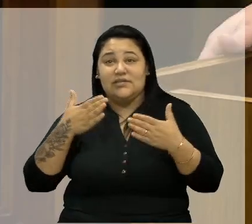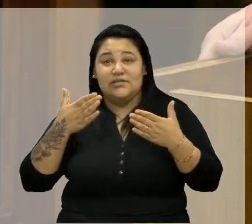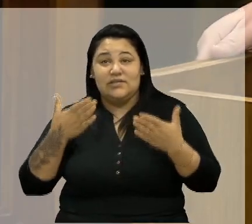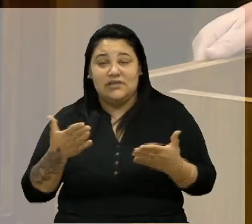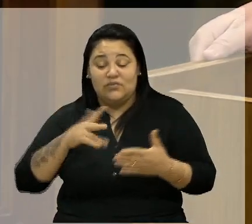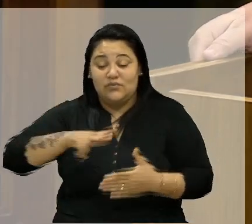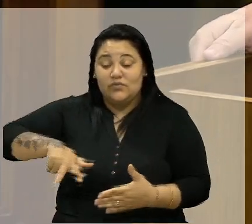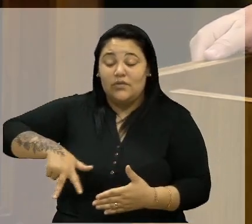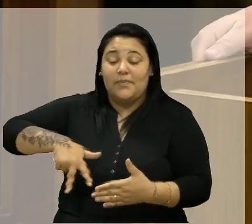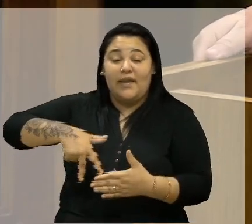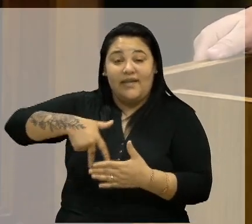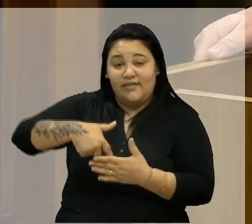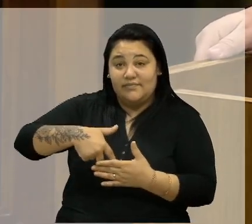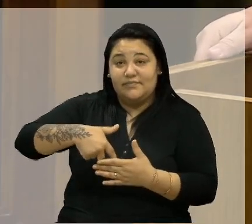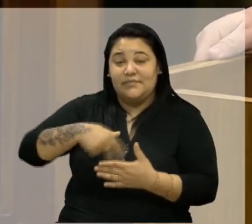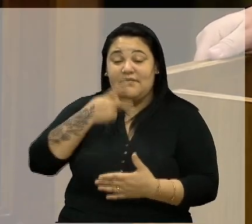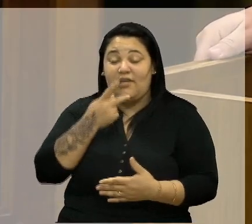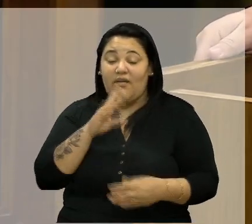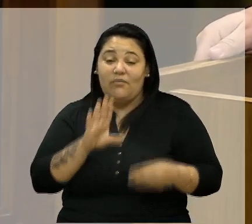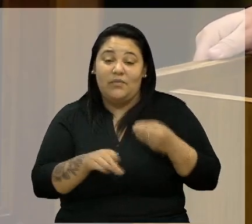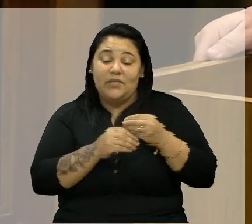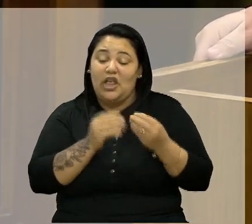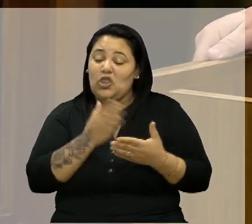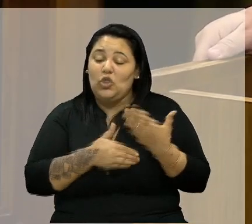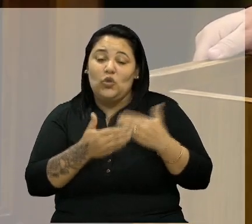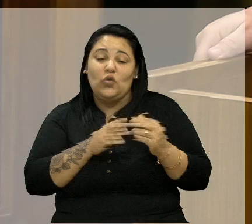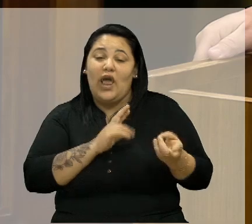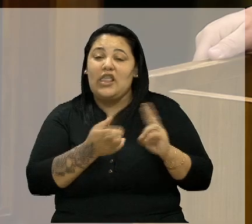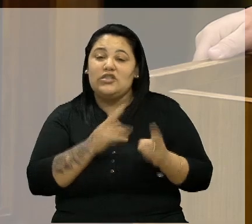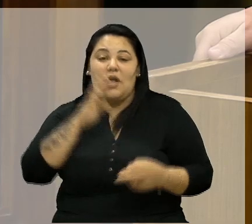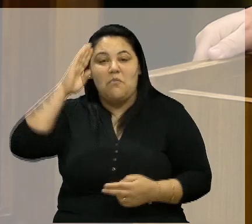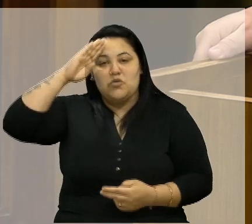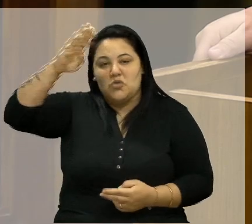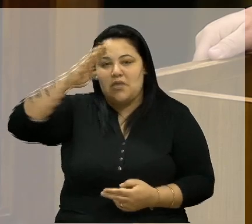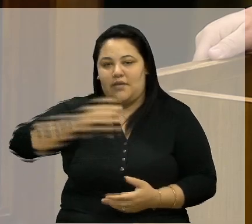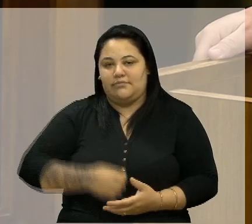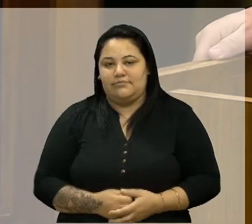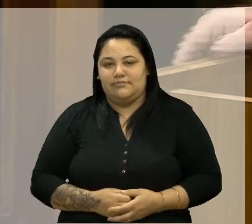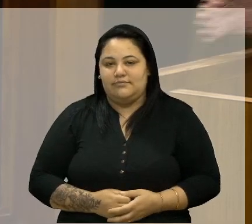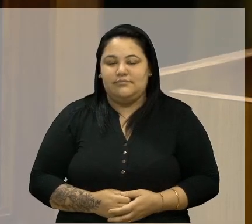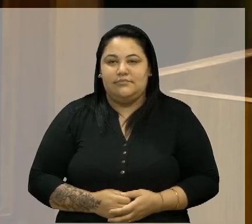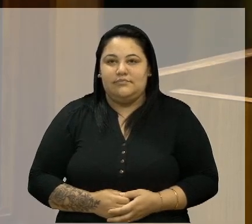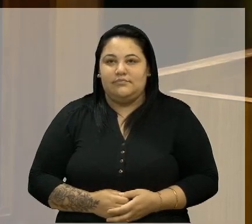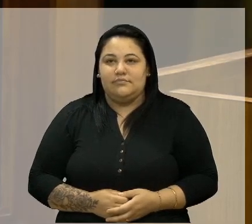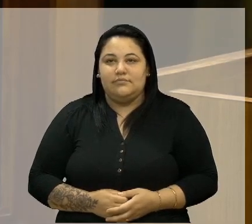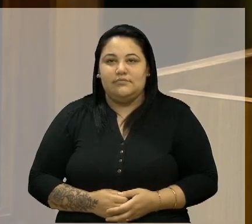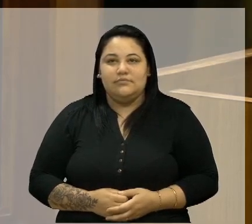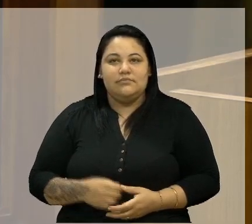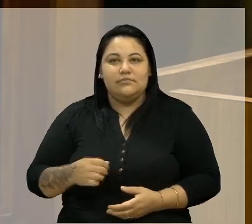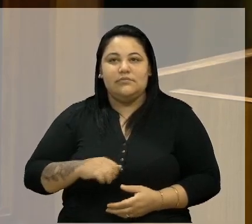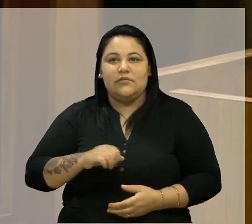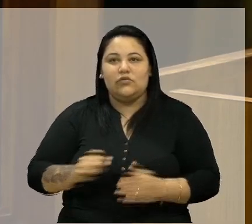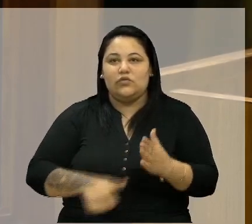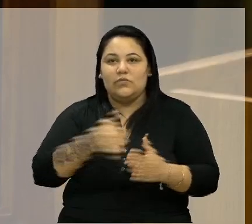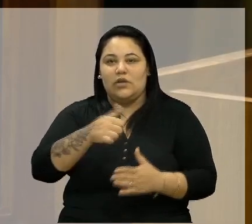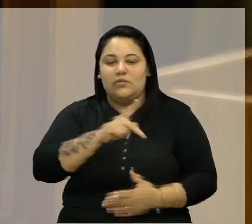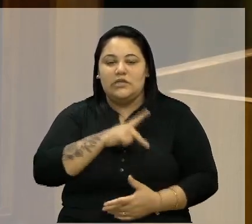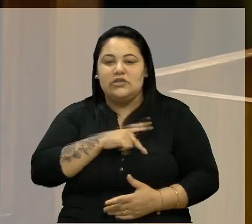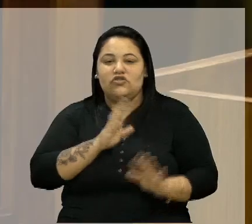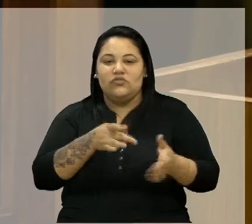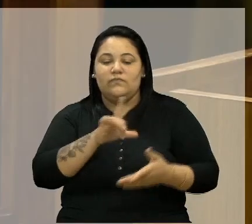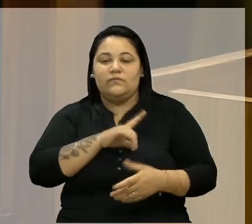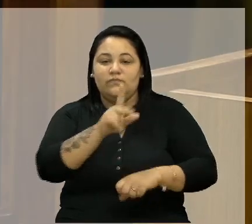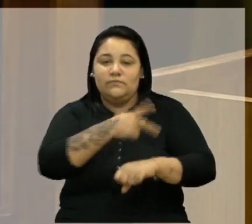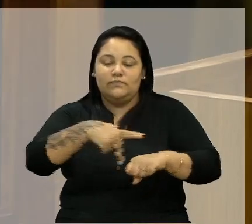sobem aqui para atribuir tudo ao Bolsonaro. Tudo. A um dos melhores presidentes que a gente já teve no